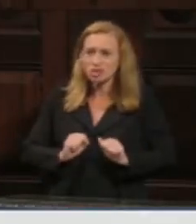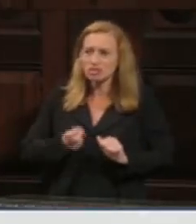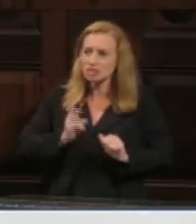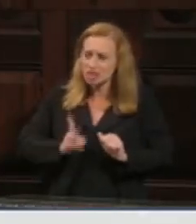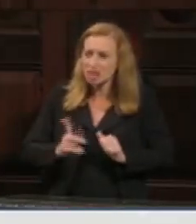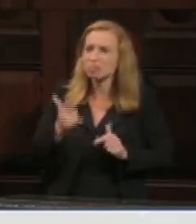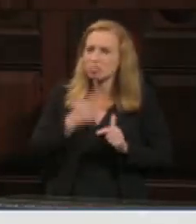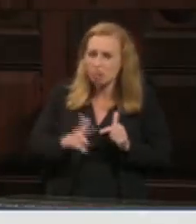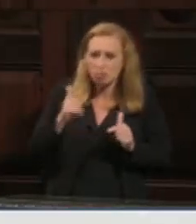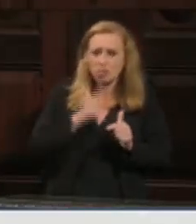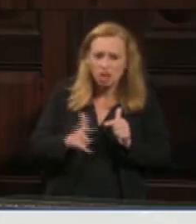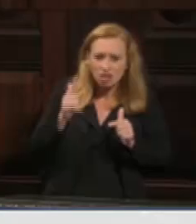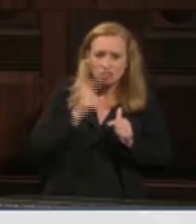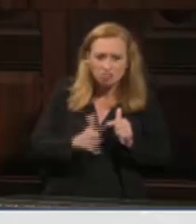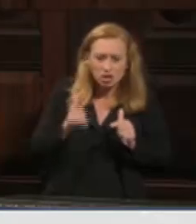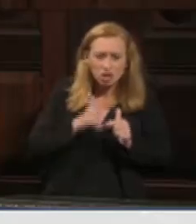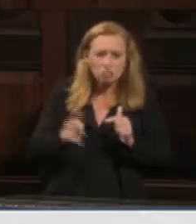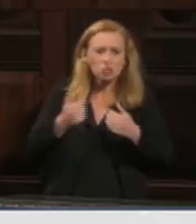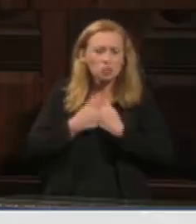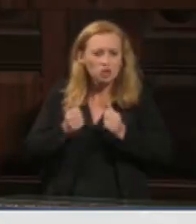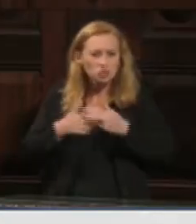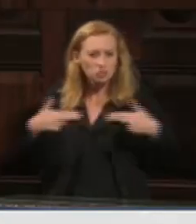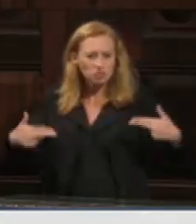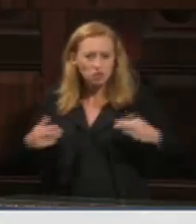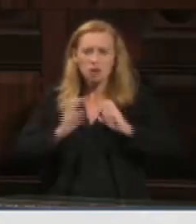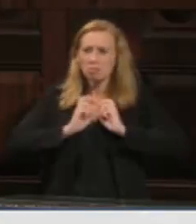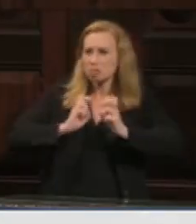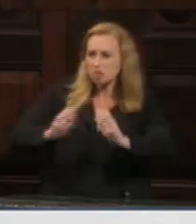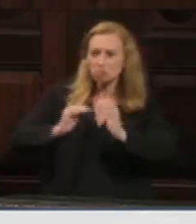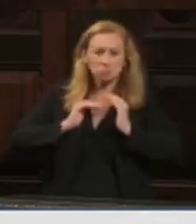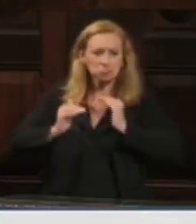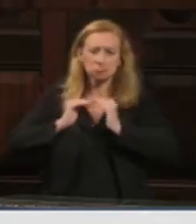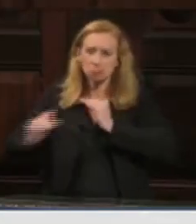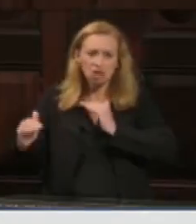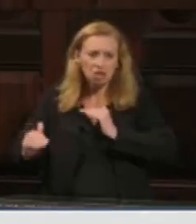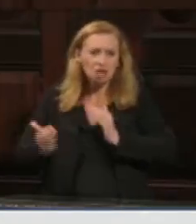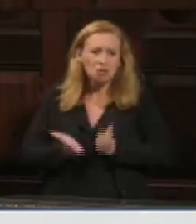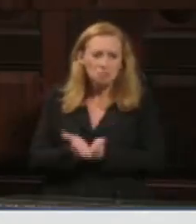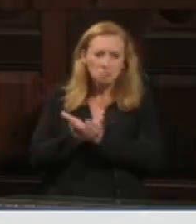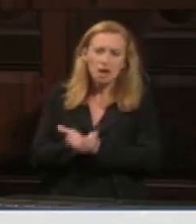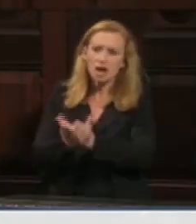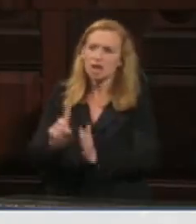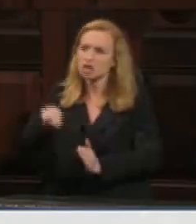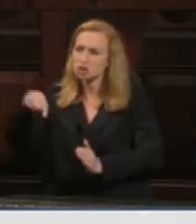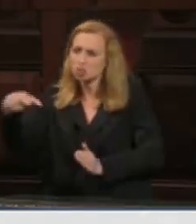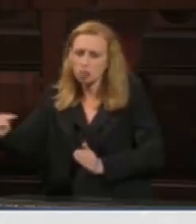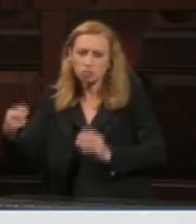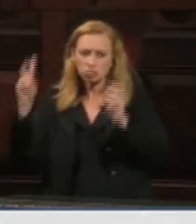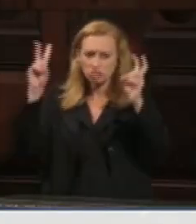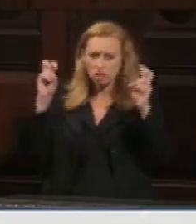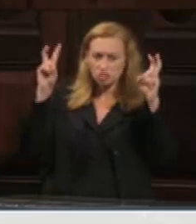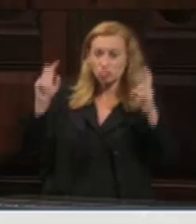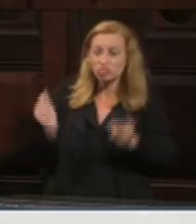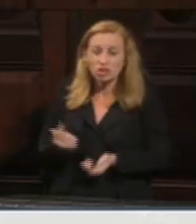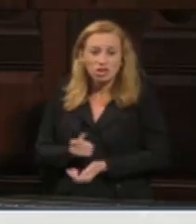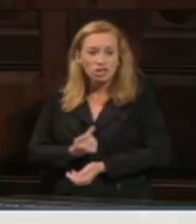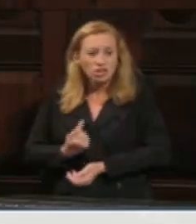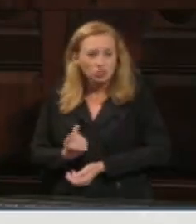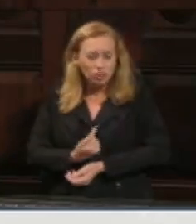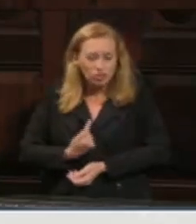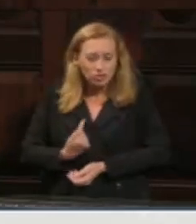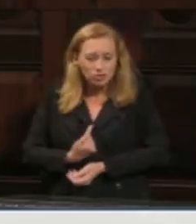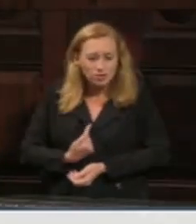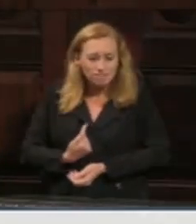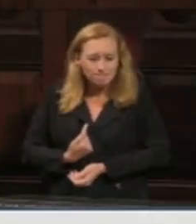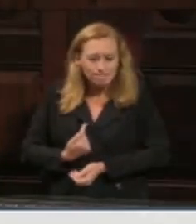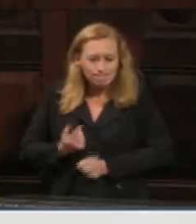tenhamos problema com a Supervia, com o Metrorio, com barcas e com tantas outras coisas, e a gente